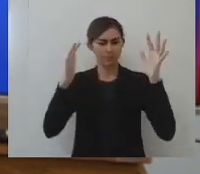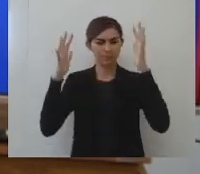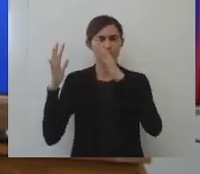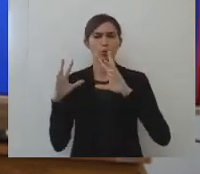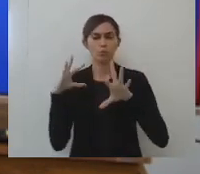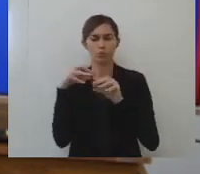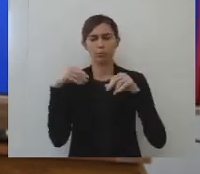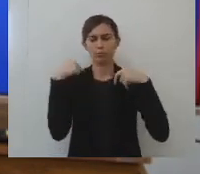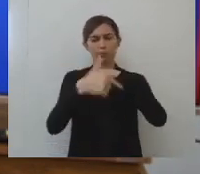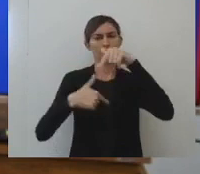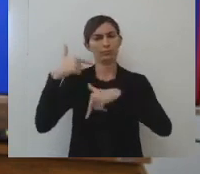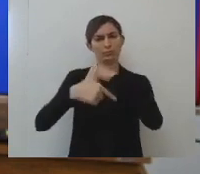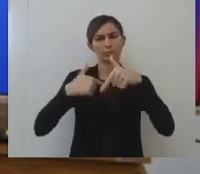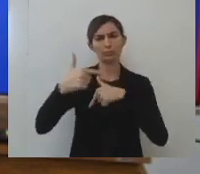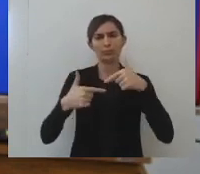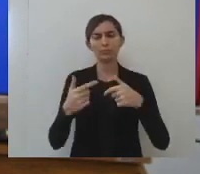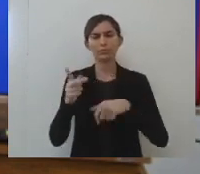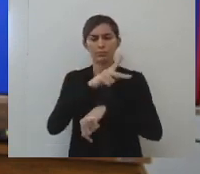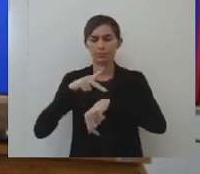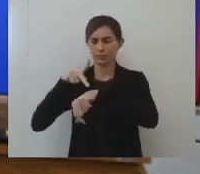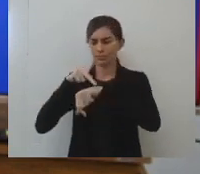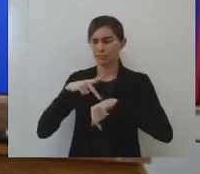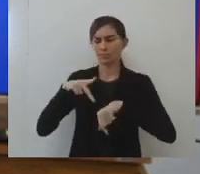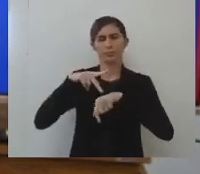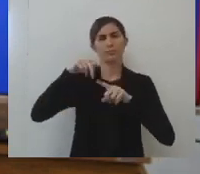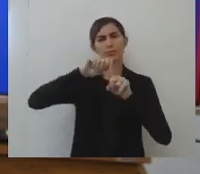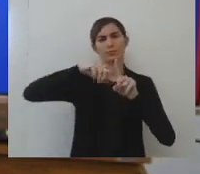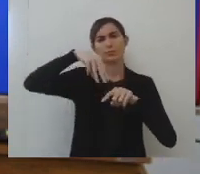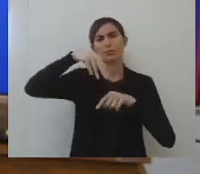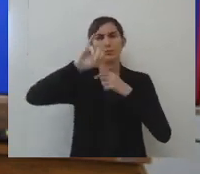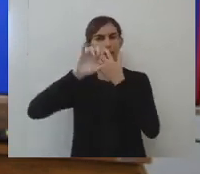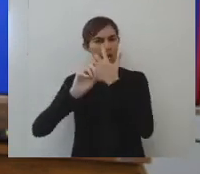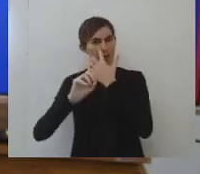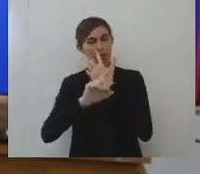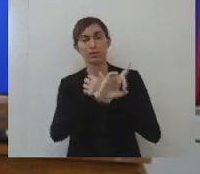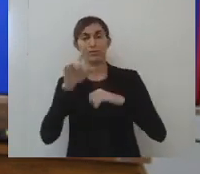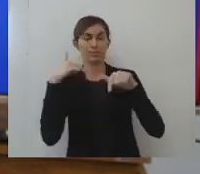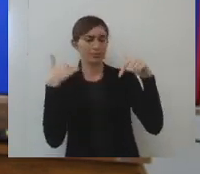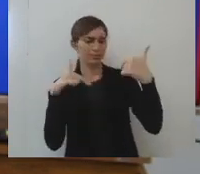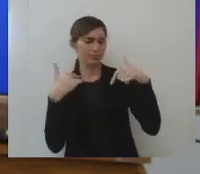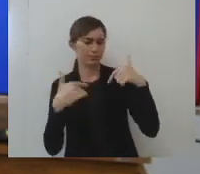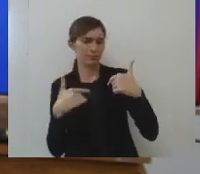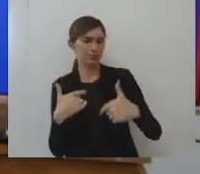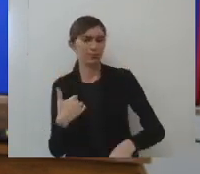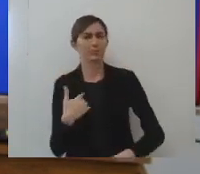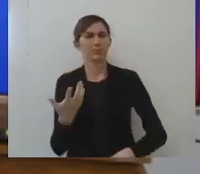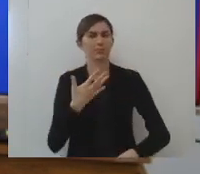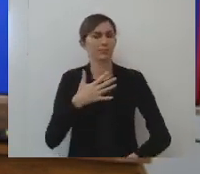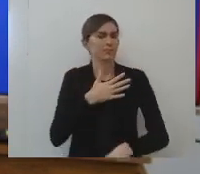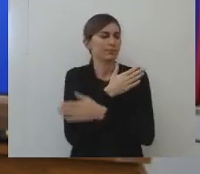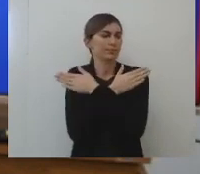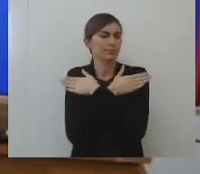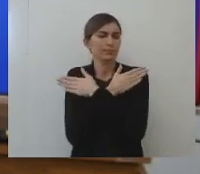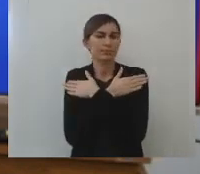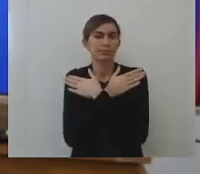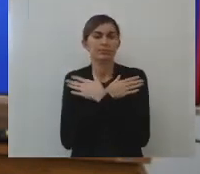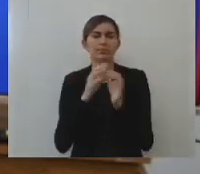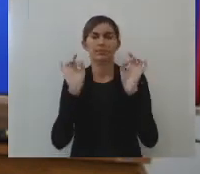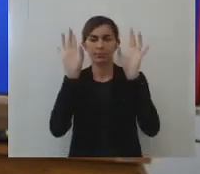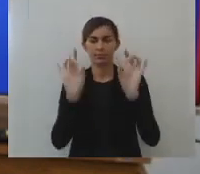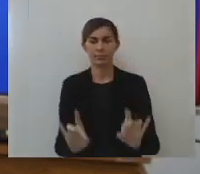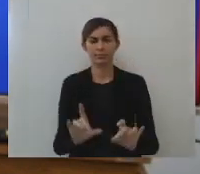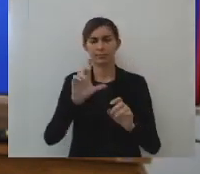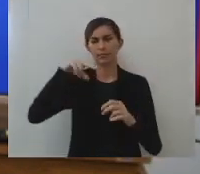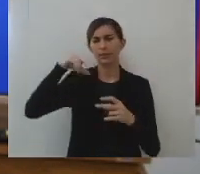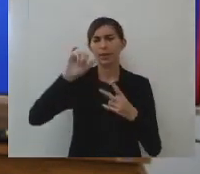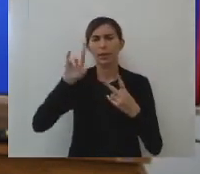os trabalhadores e trabalhadoras desse país. A gente está em maio, lá em 1º de maio foi o Dia do Trabalhador. E aí eu quero dar um abraço bem especial para Neide,